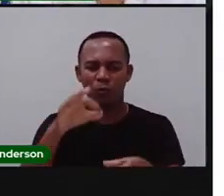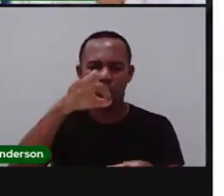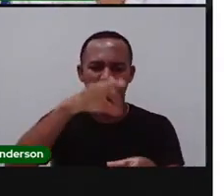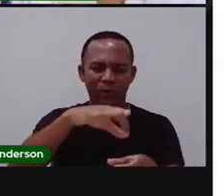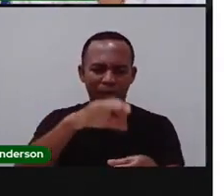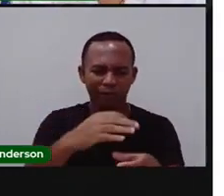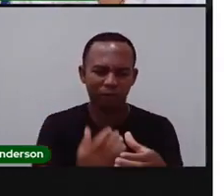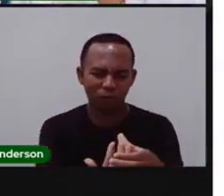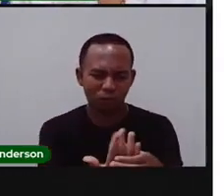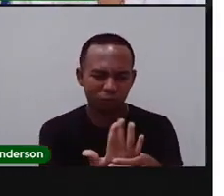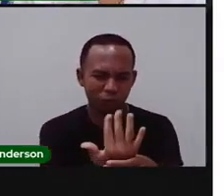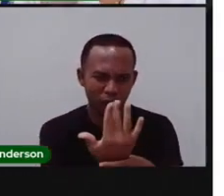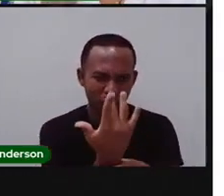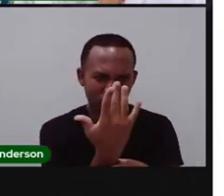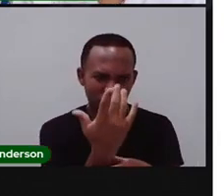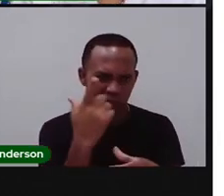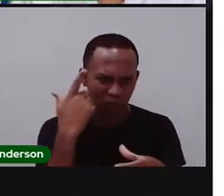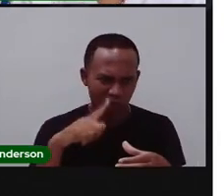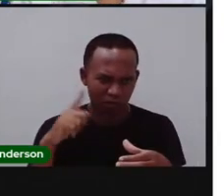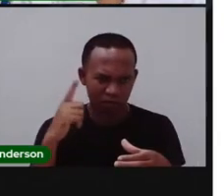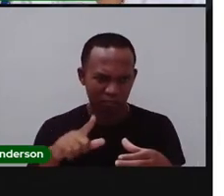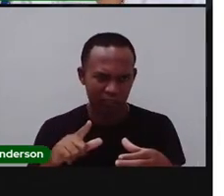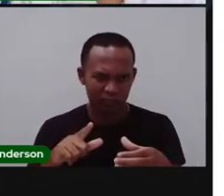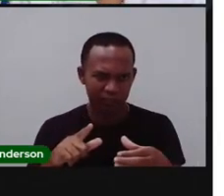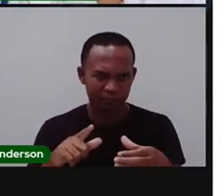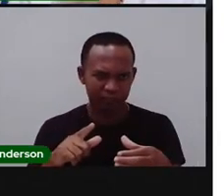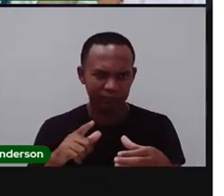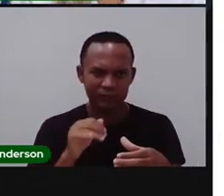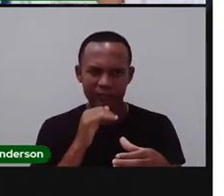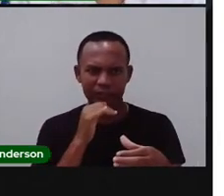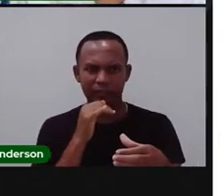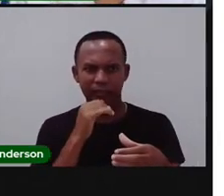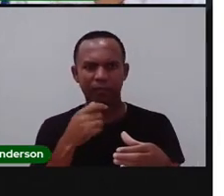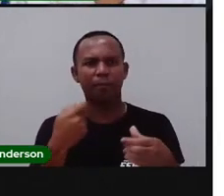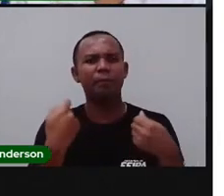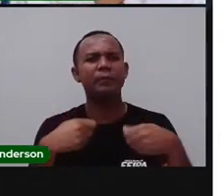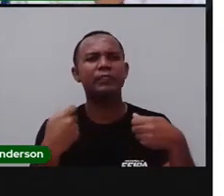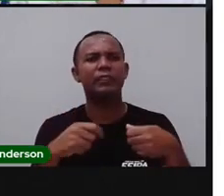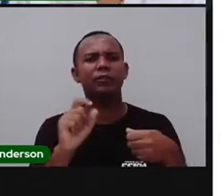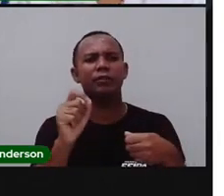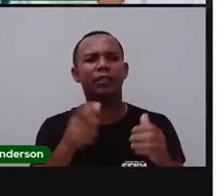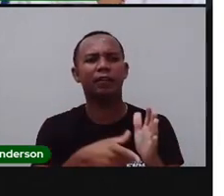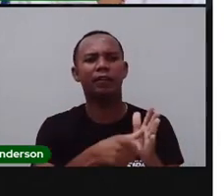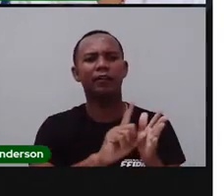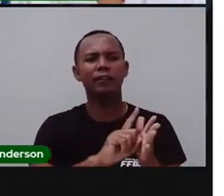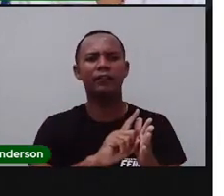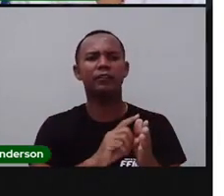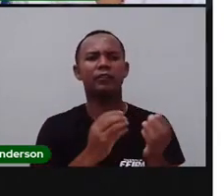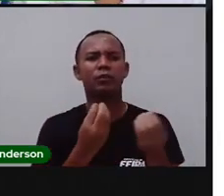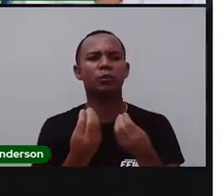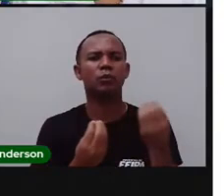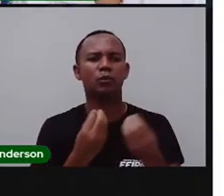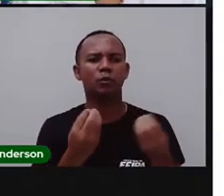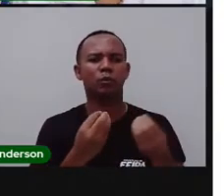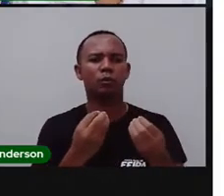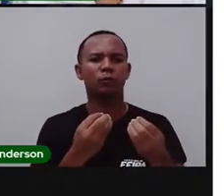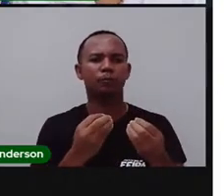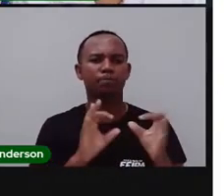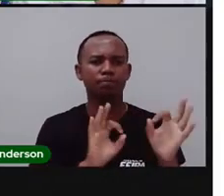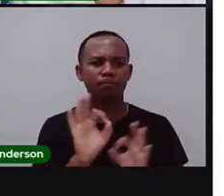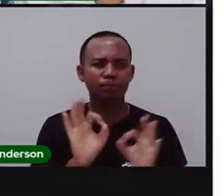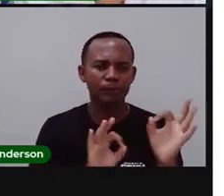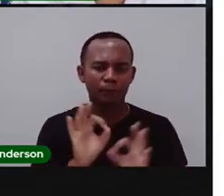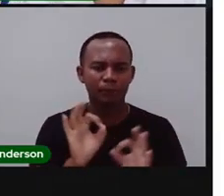lugar ele vai, na verdade, ser cultivado? Ele precisa de uma preparação. Então, qual a importância do solo